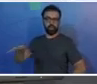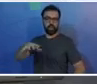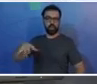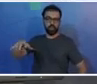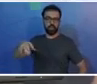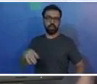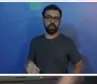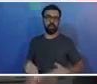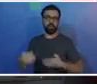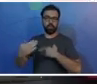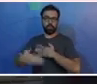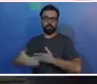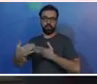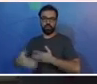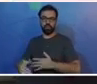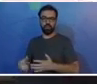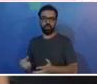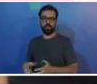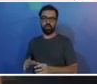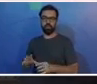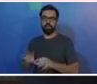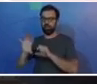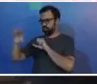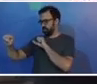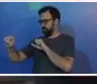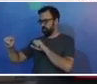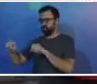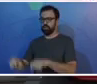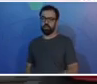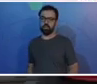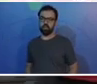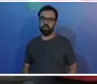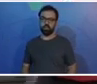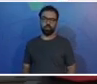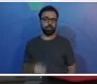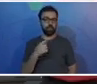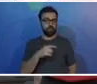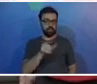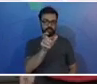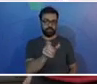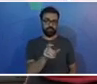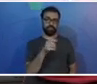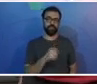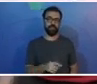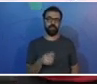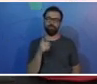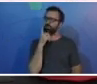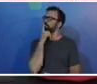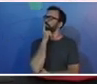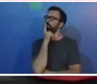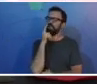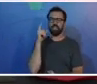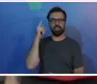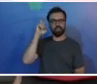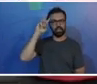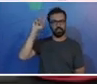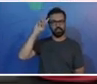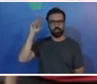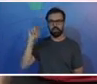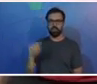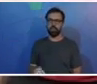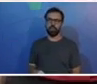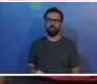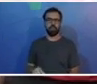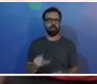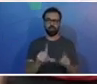são concursados. O Pedrinho já voltou aqui. Eu me lembro que os juízes não são escolhidos pela eleição. Eles